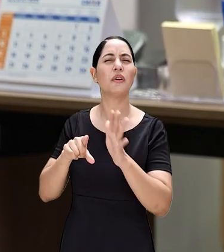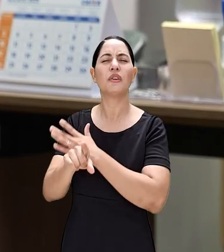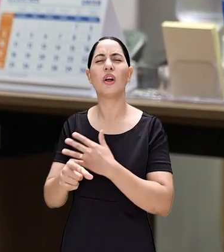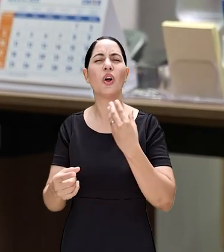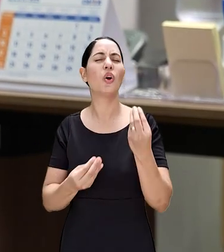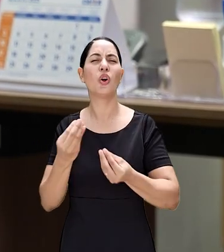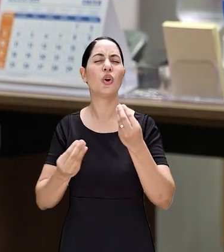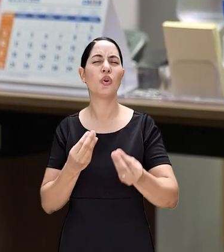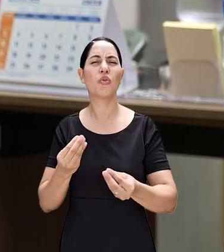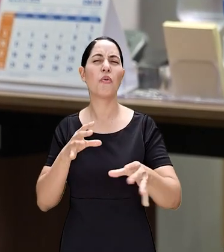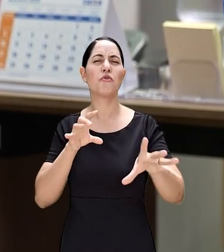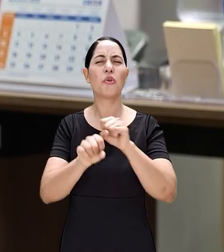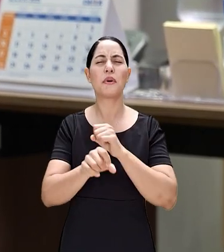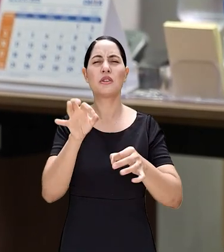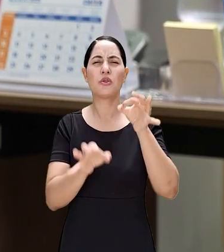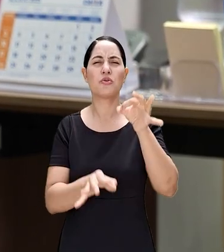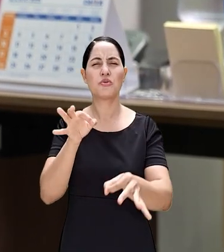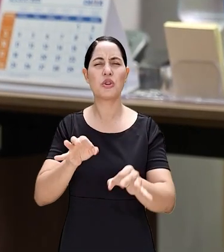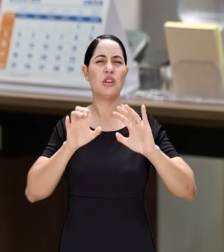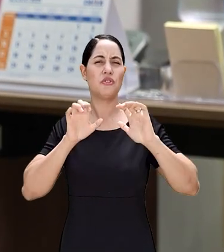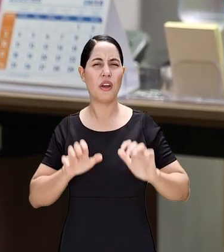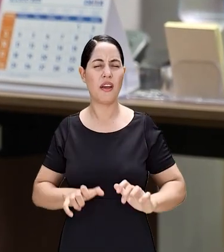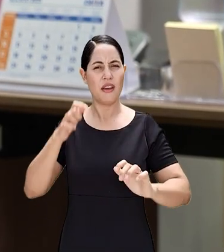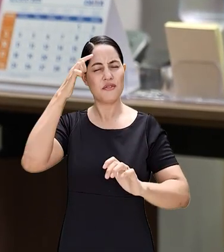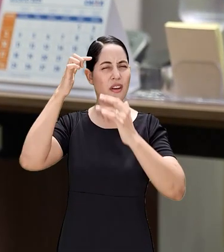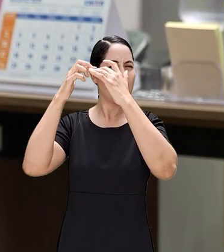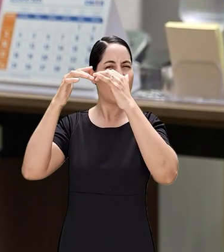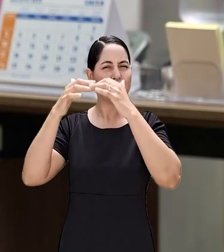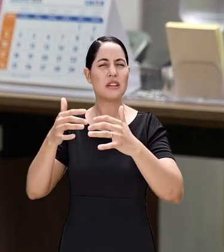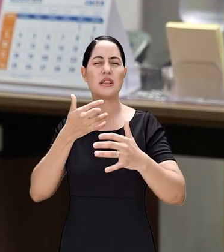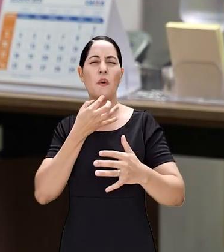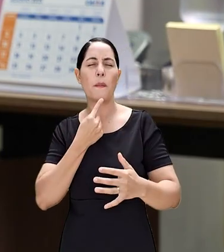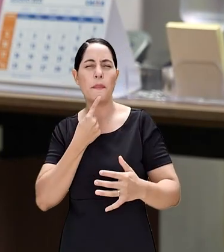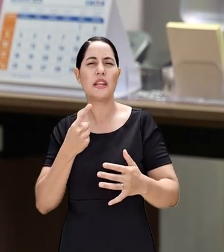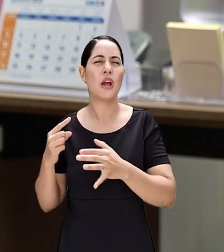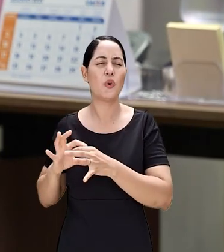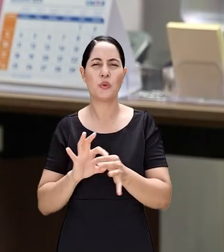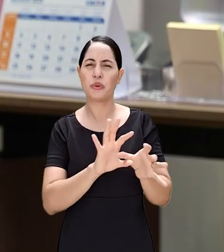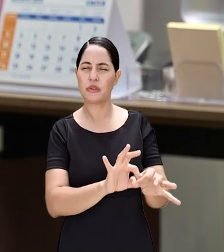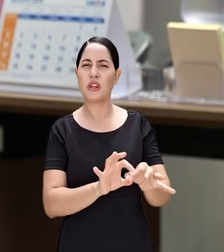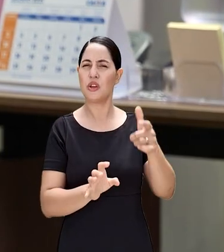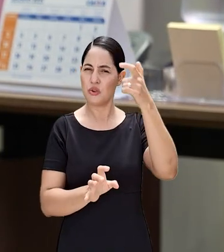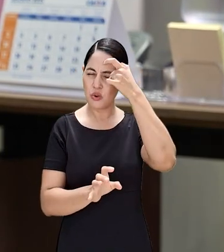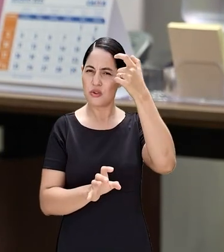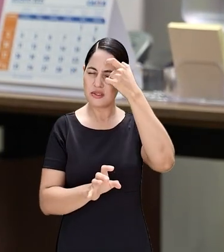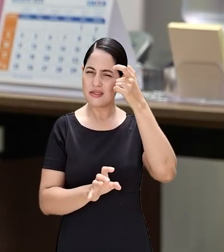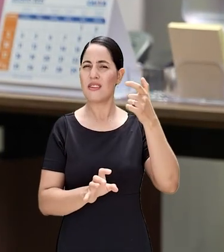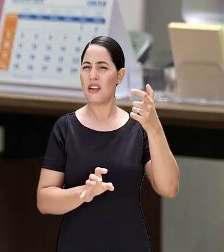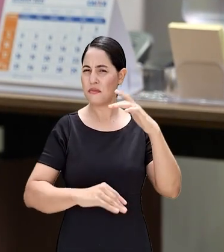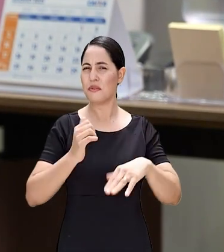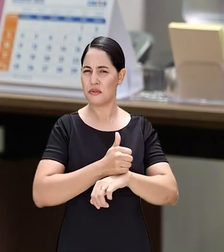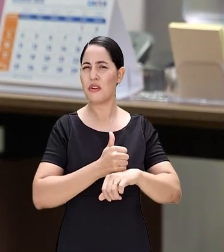formação jurídica voltada para a ética e reflexão crítica, que é fundamental para preparar profissionais conscientes de sua